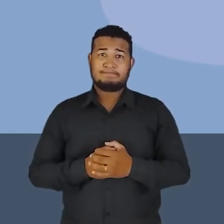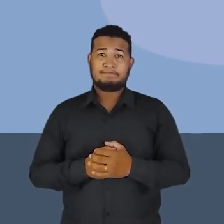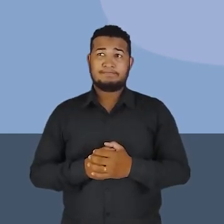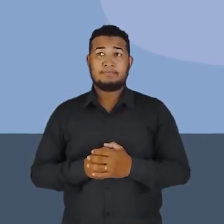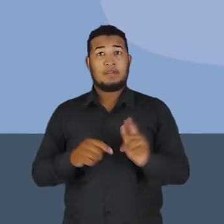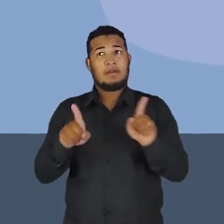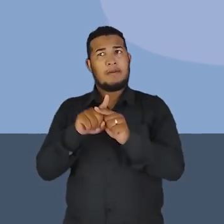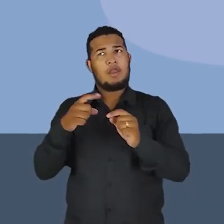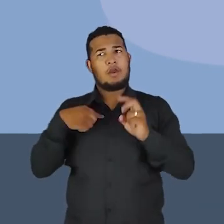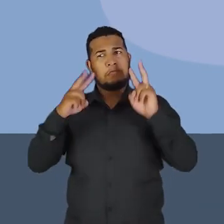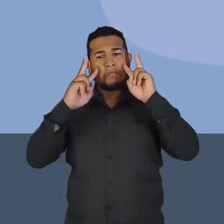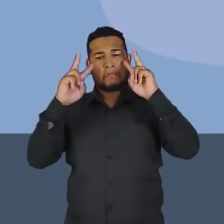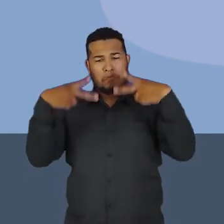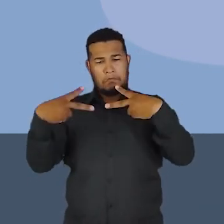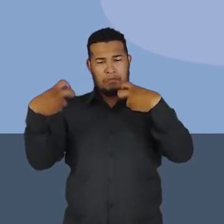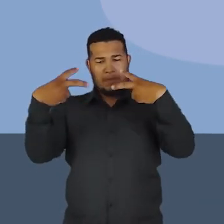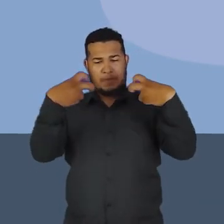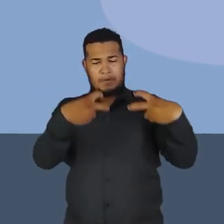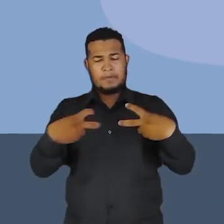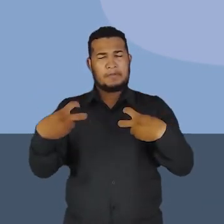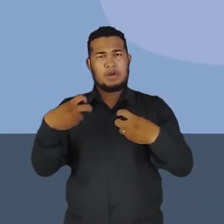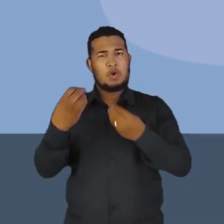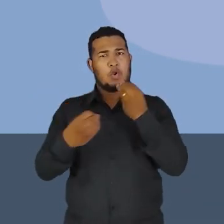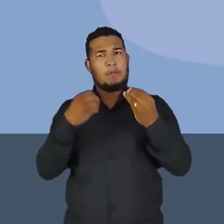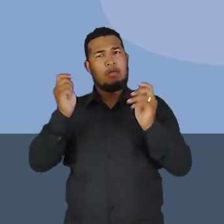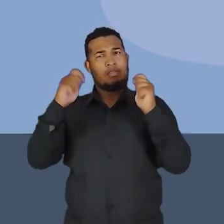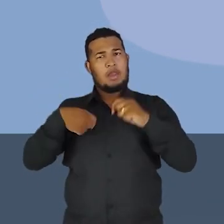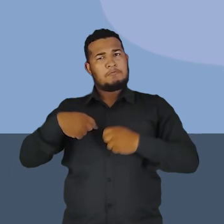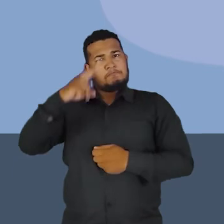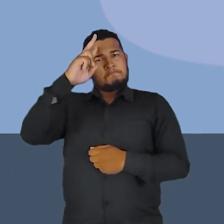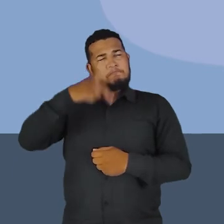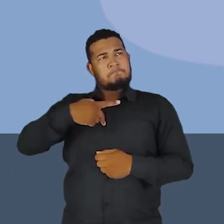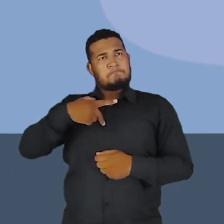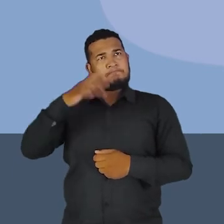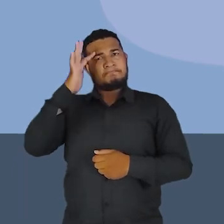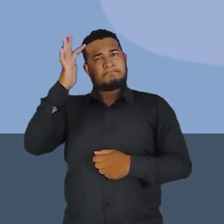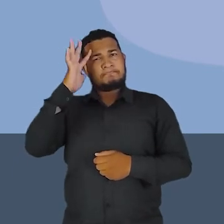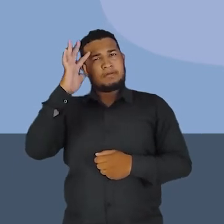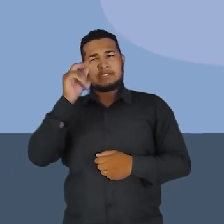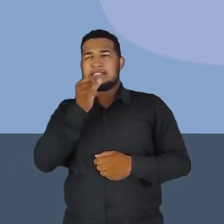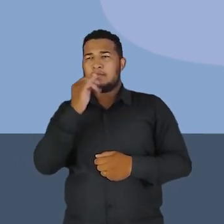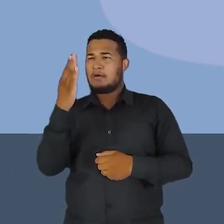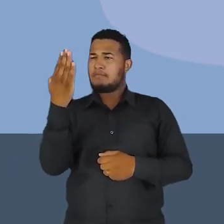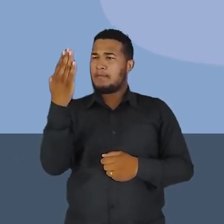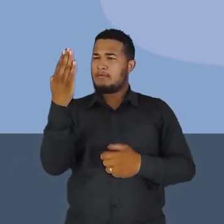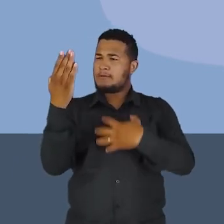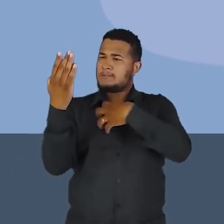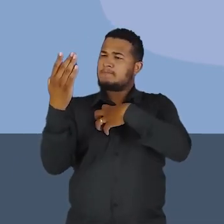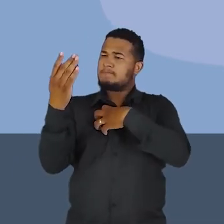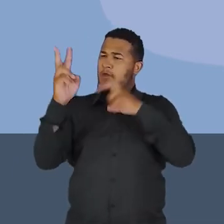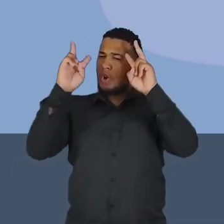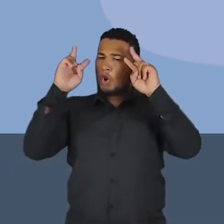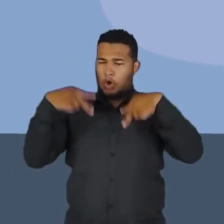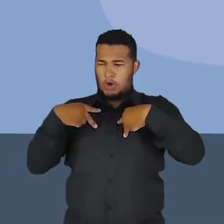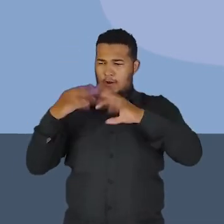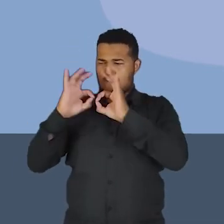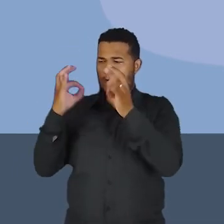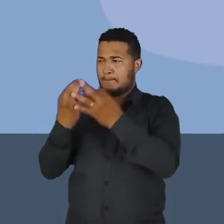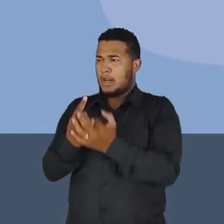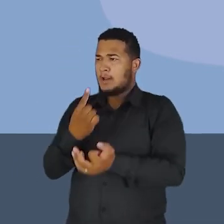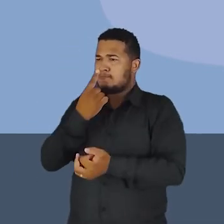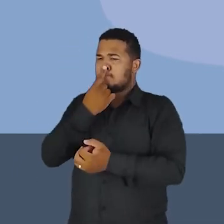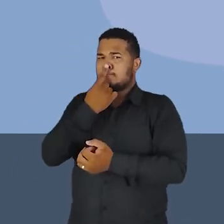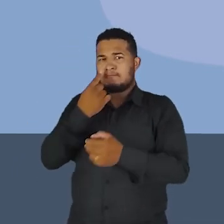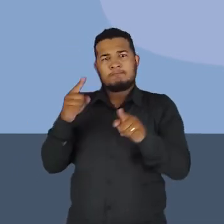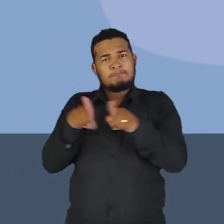vejo? De que forma eu me sustento pessoalmente? Eu consigo me ver dentro dessa família? Essas imagens podem tratar